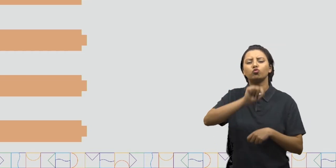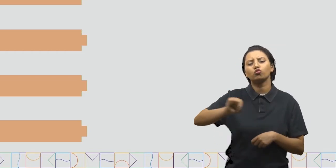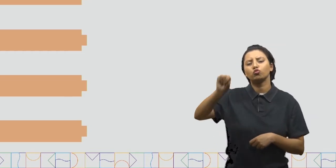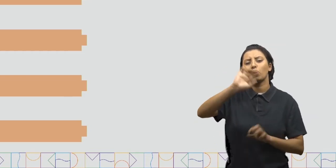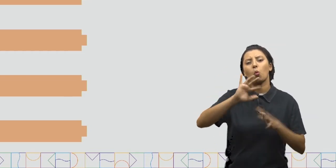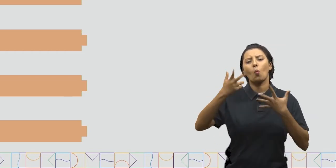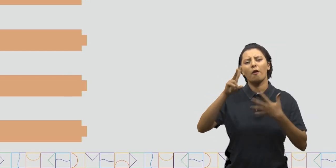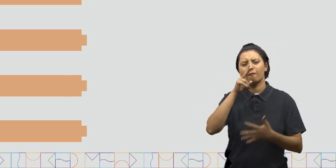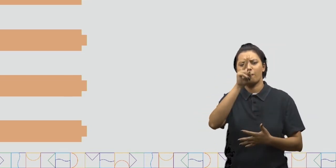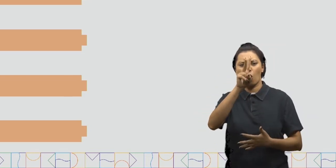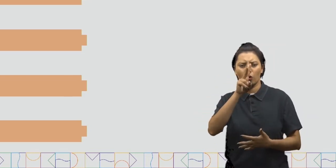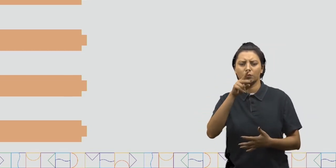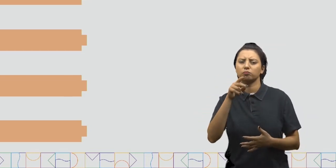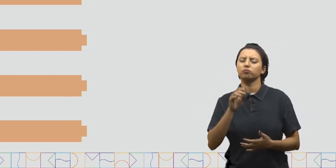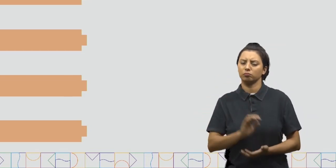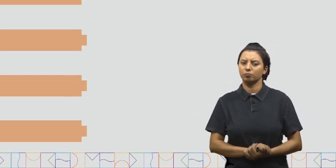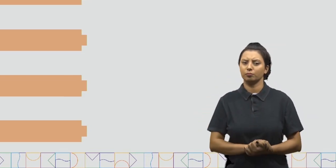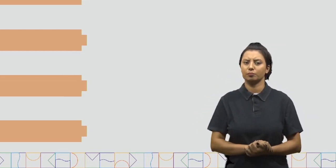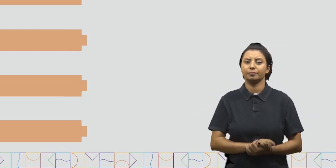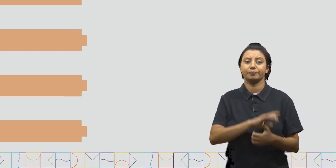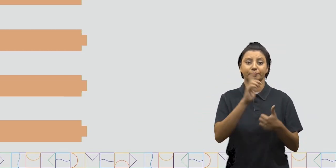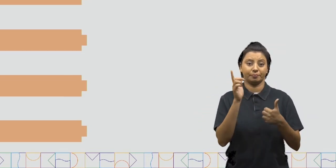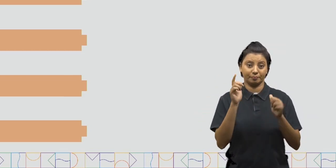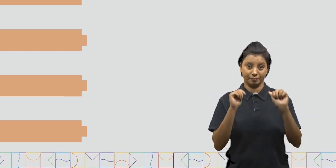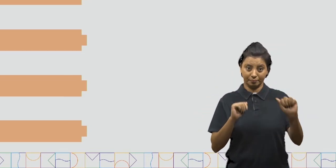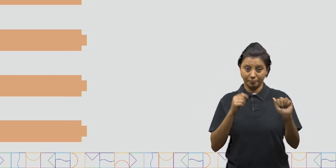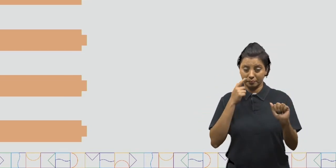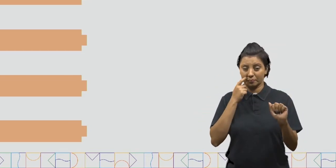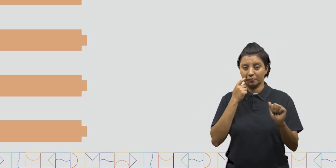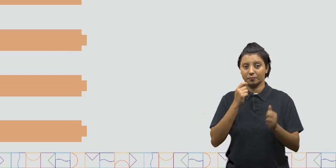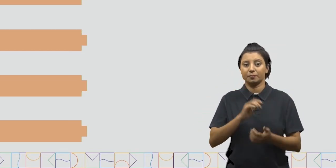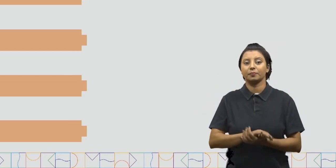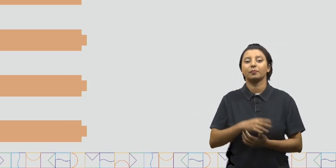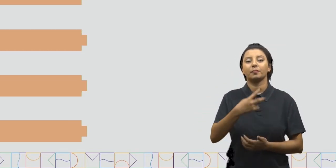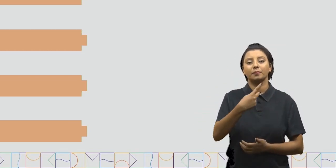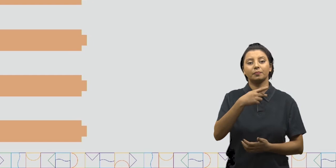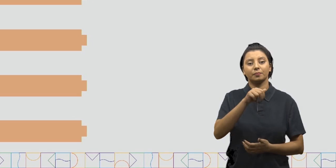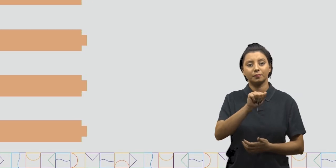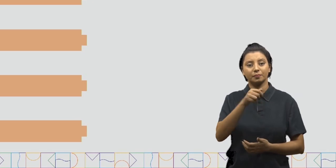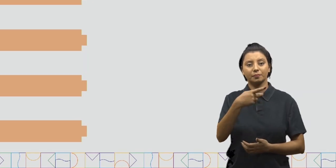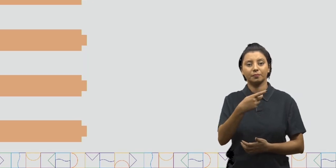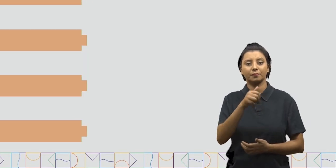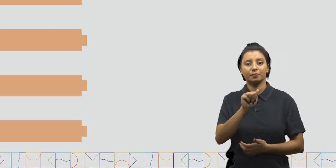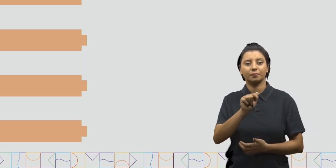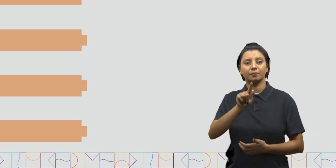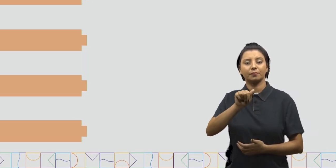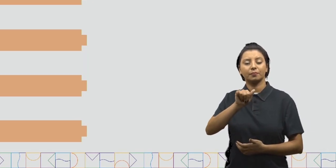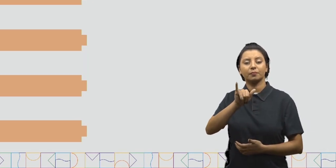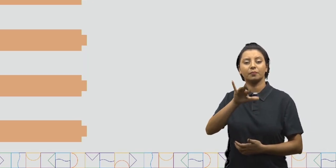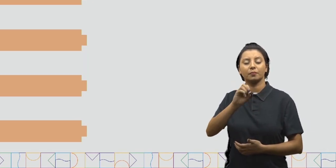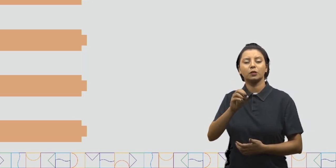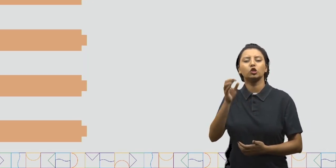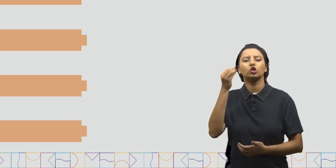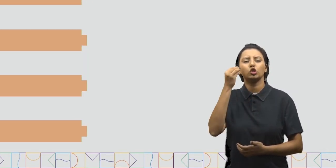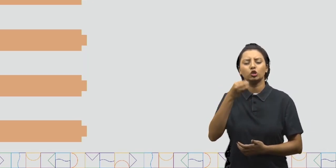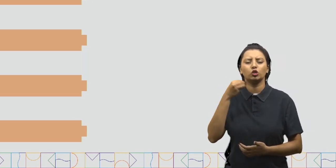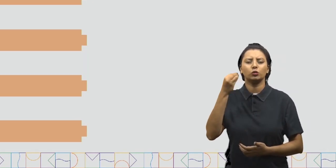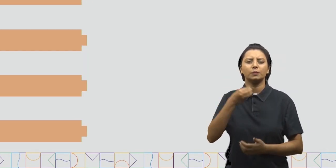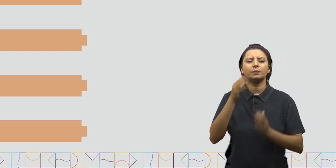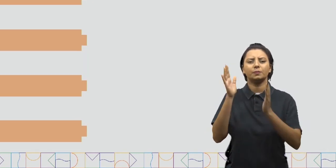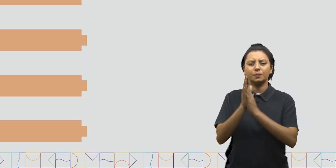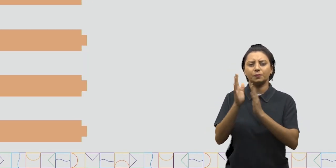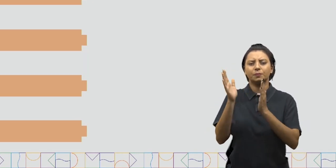sílaba tônica de cada uma. Na letra A, nós temos a palavra papagaio. Vamos bater palma para